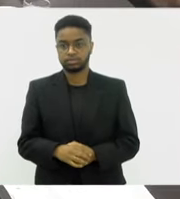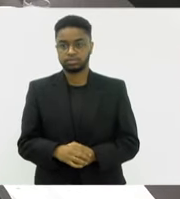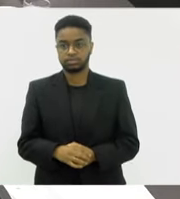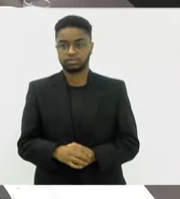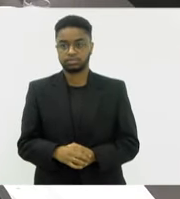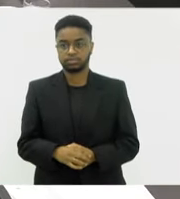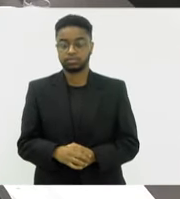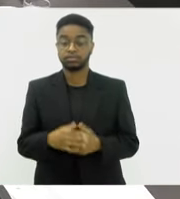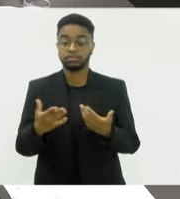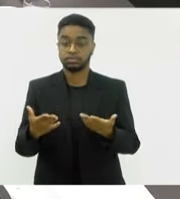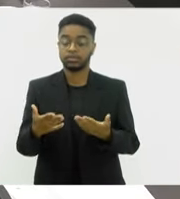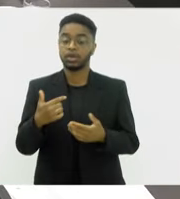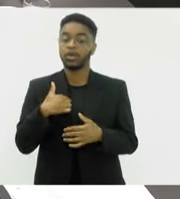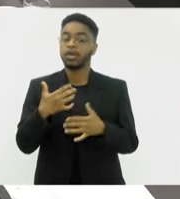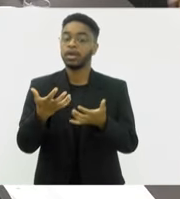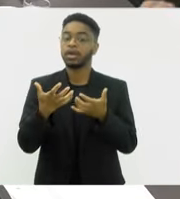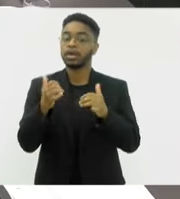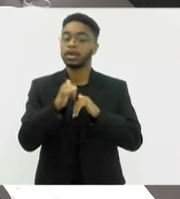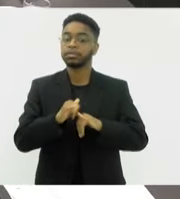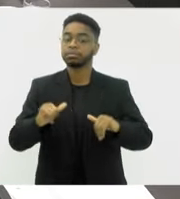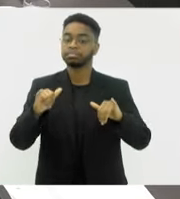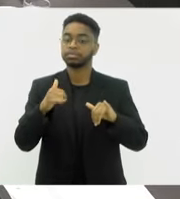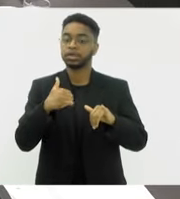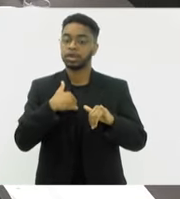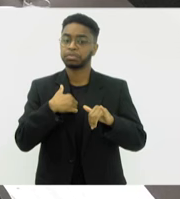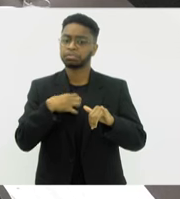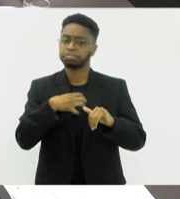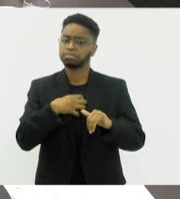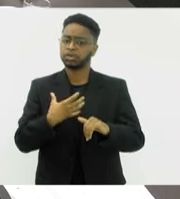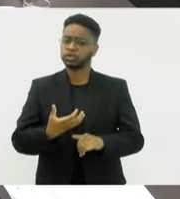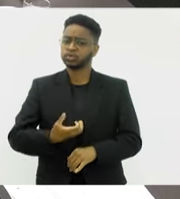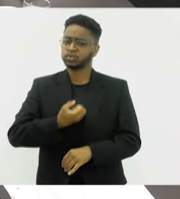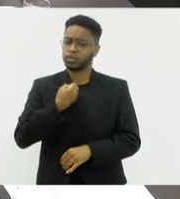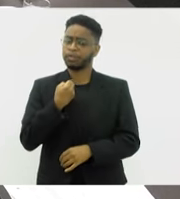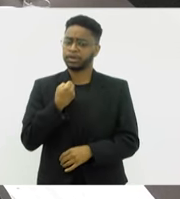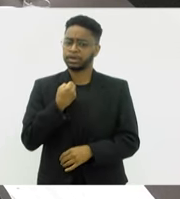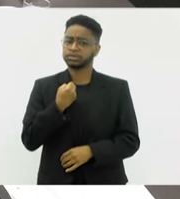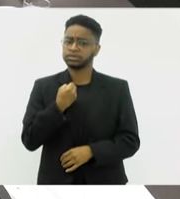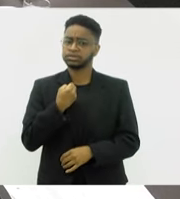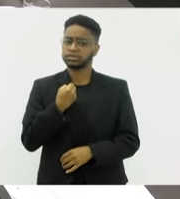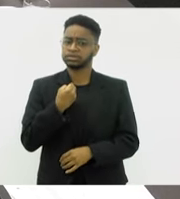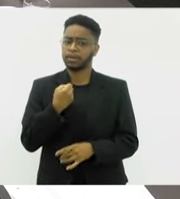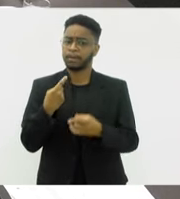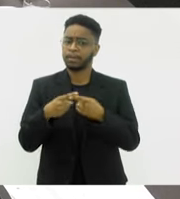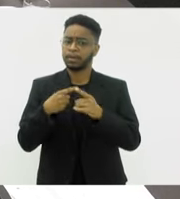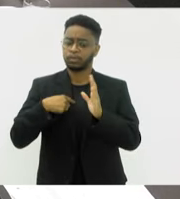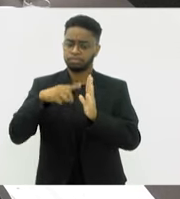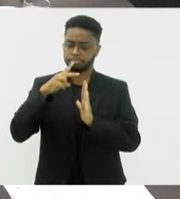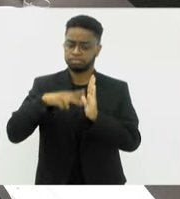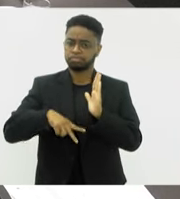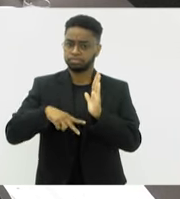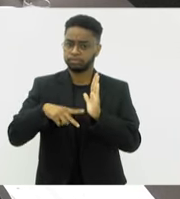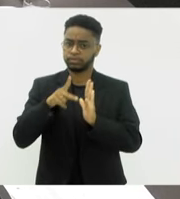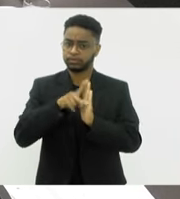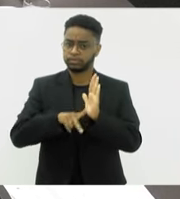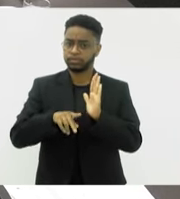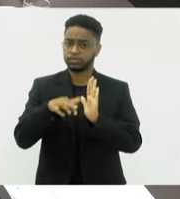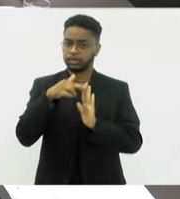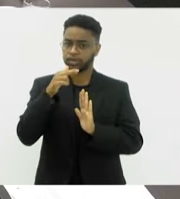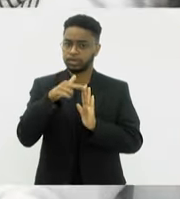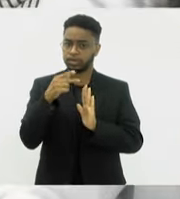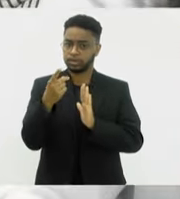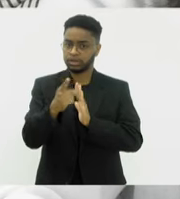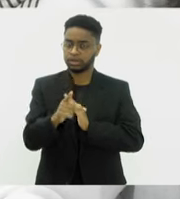Tá. Presidente, primeiro eu queria dizer que eu fiquei surpresa quando eu li o projeto de resolução